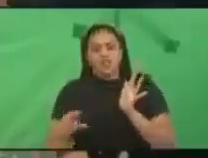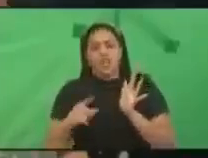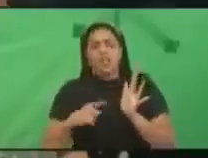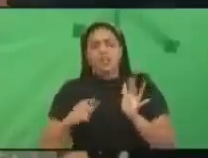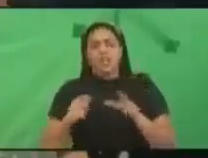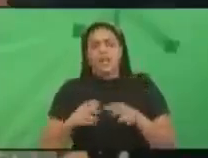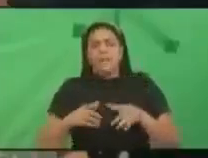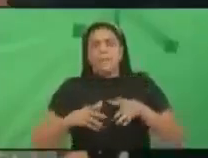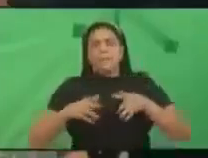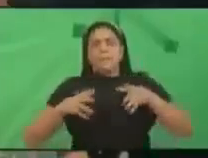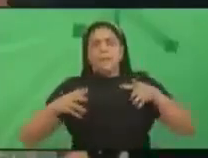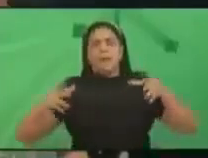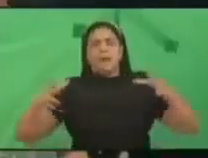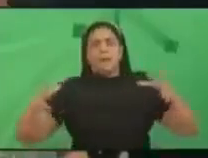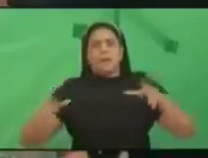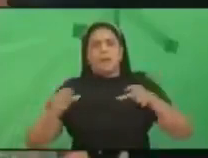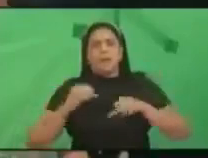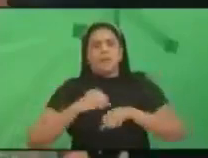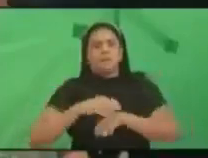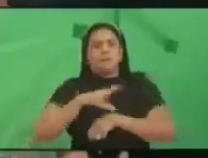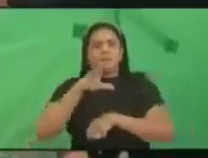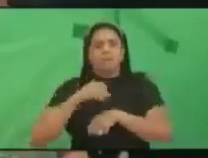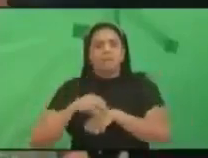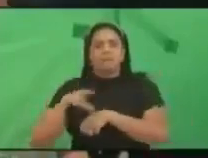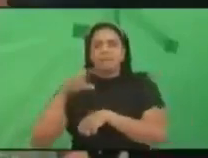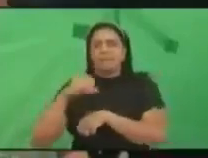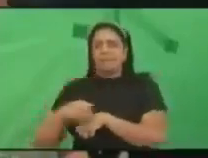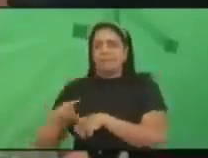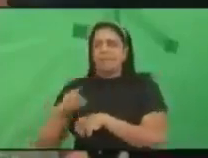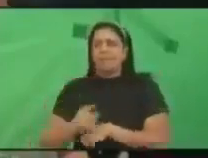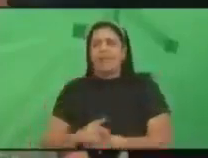ampla propagação na Índia?